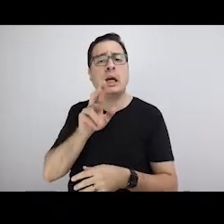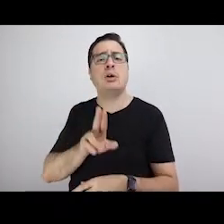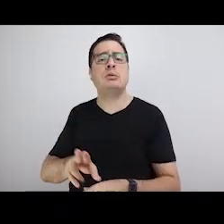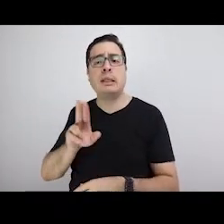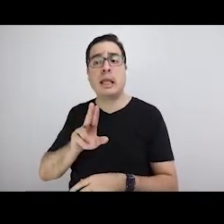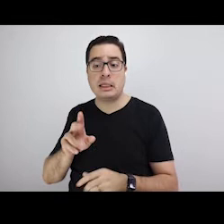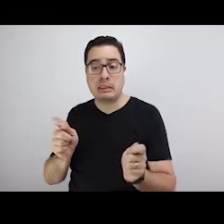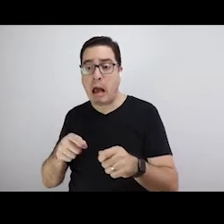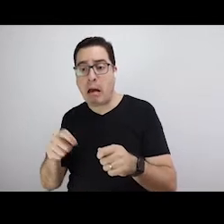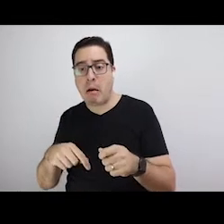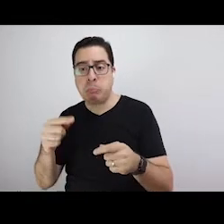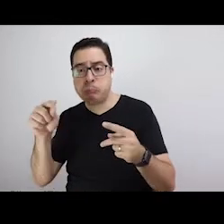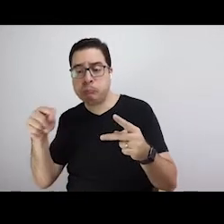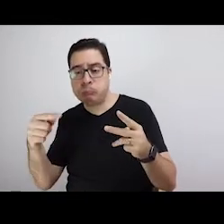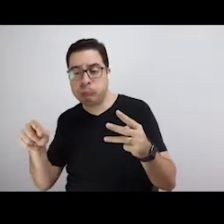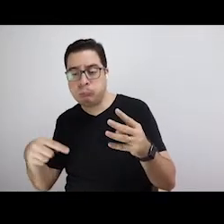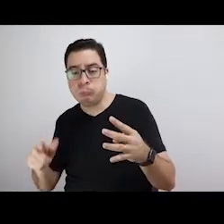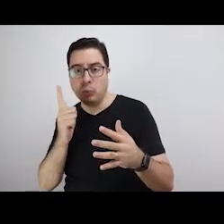usabilidade dessa aplicação.